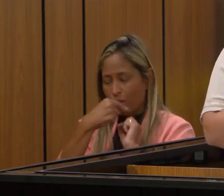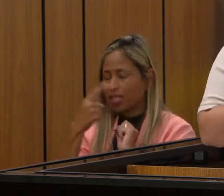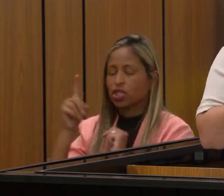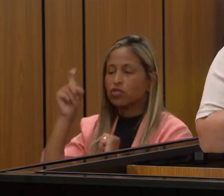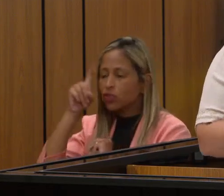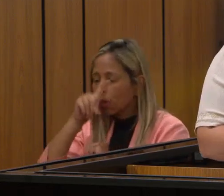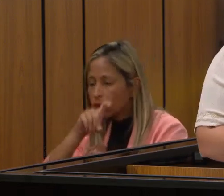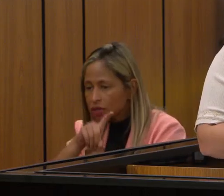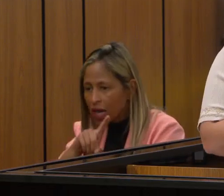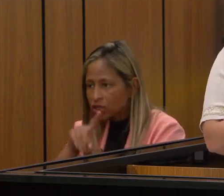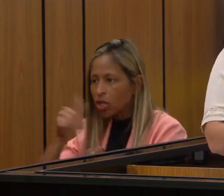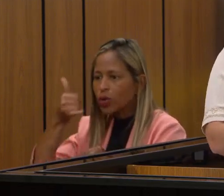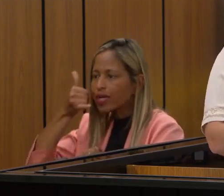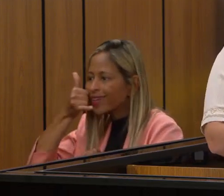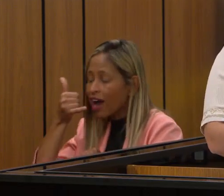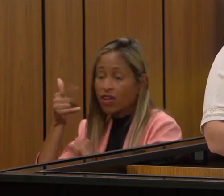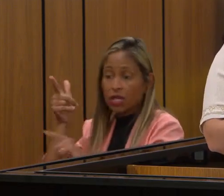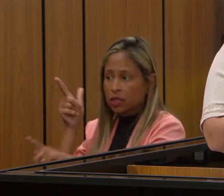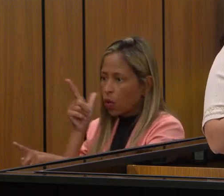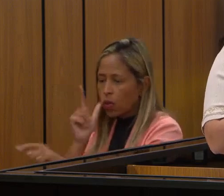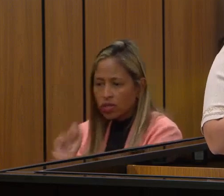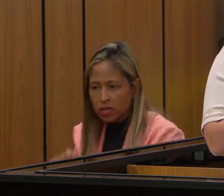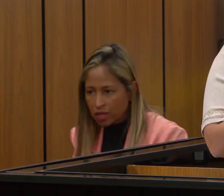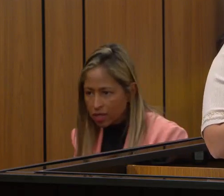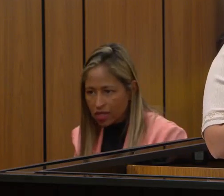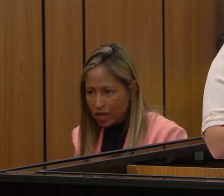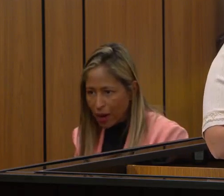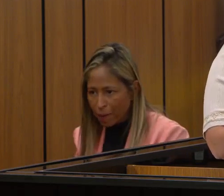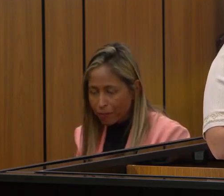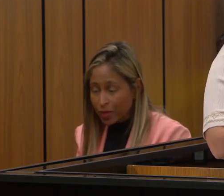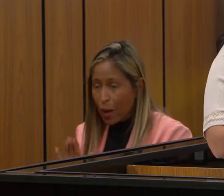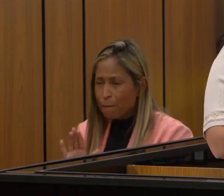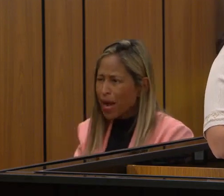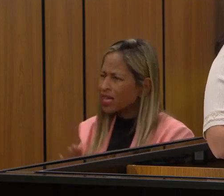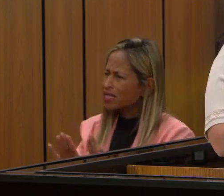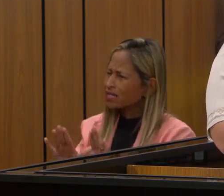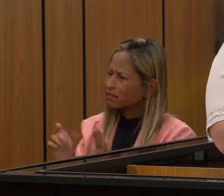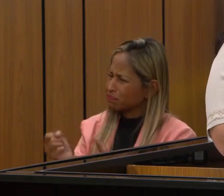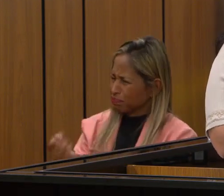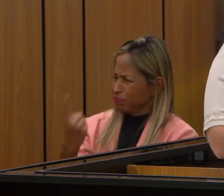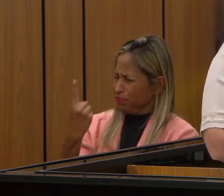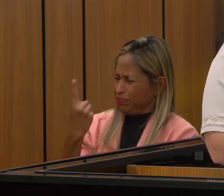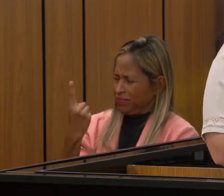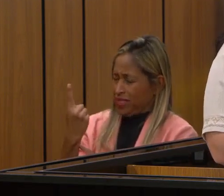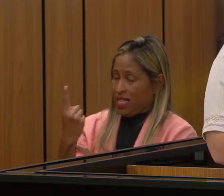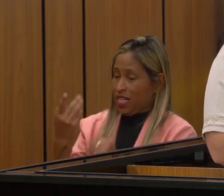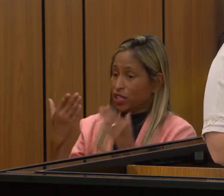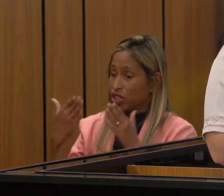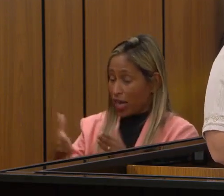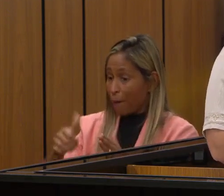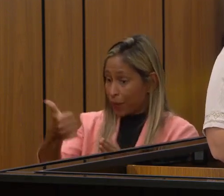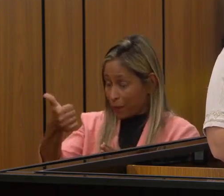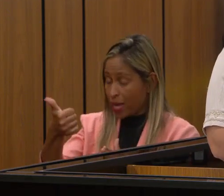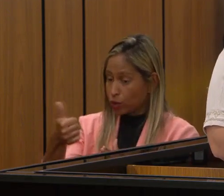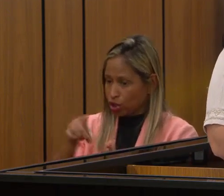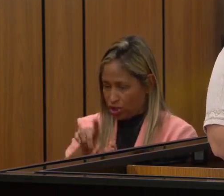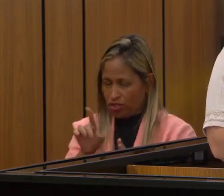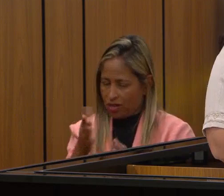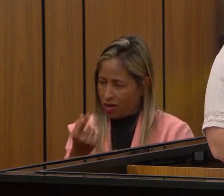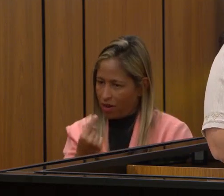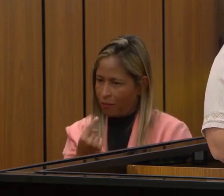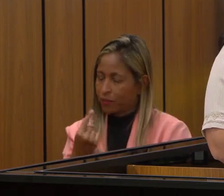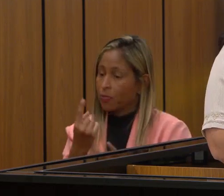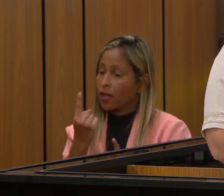e eu ligava não conseguia e o que eu achei mais interessante eu cheguei o primeiro dia lá